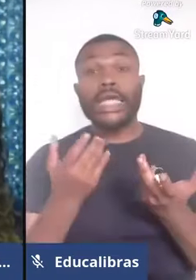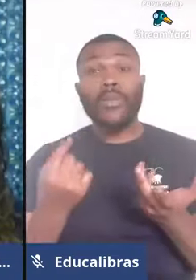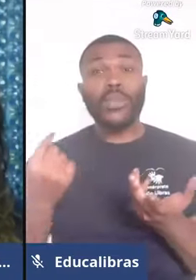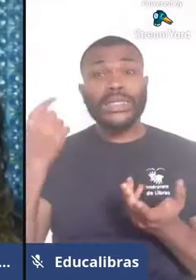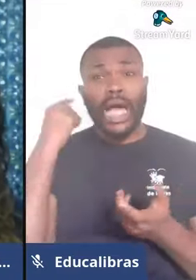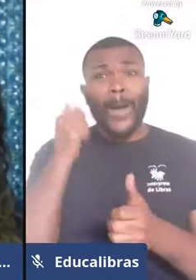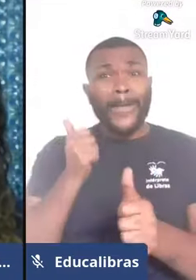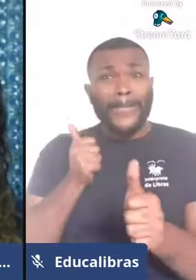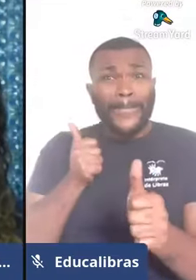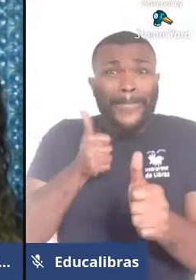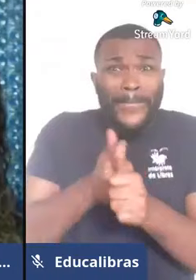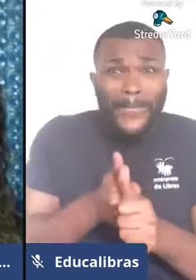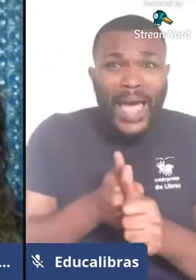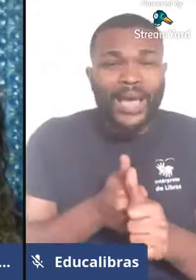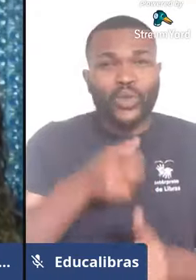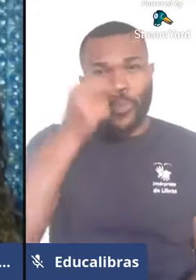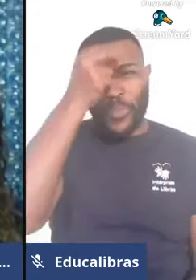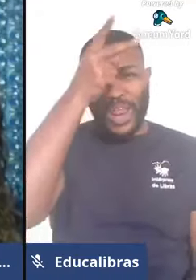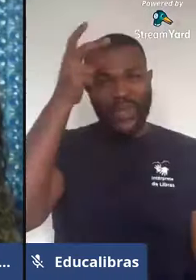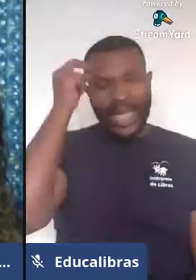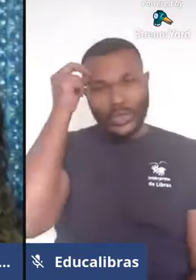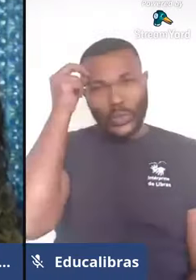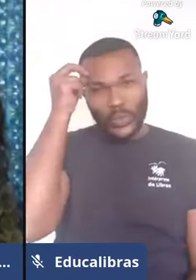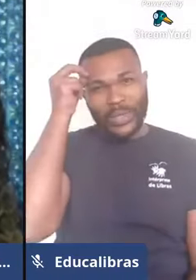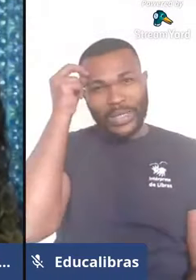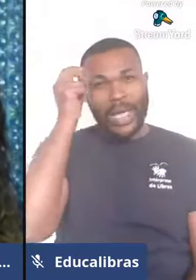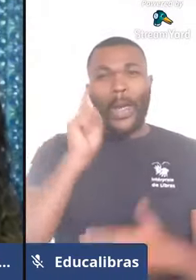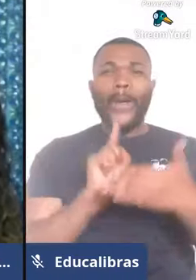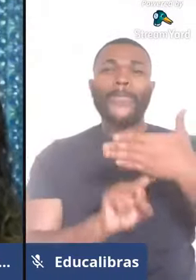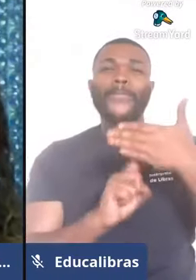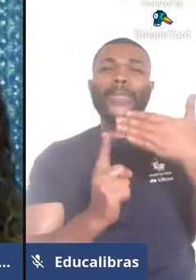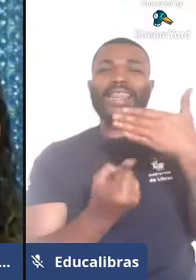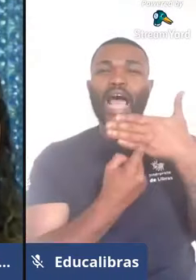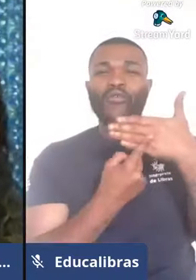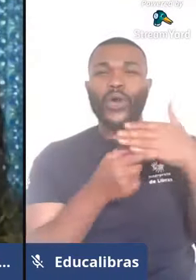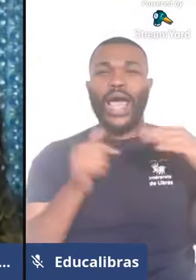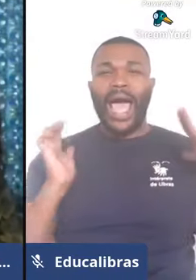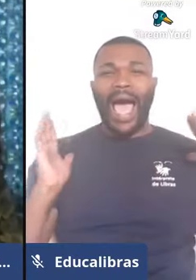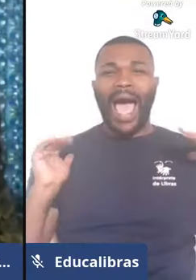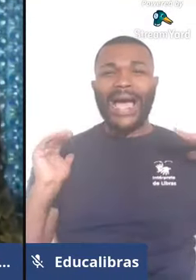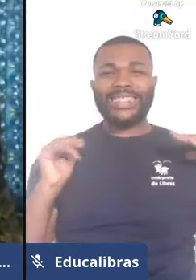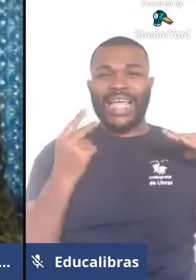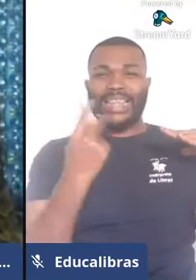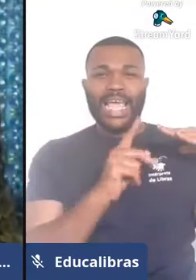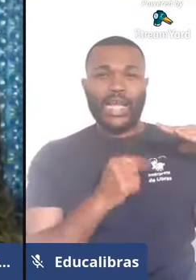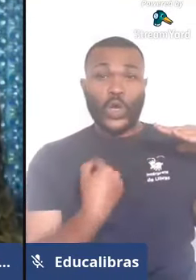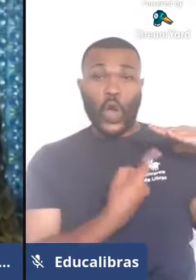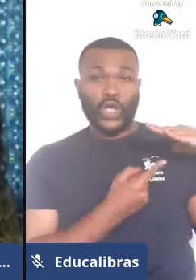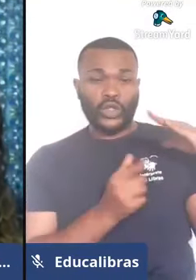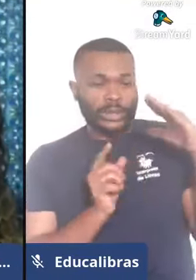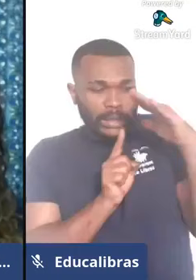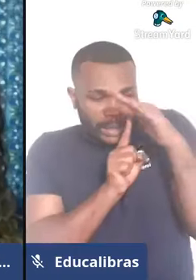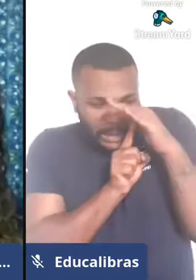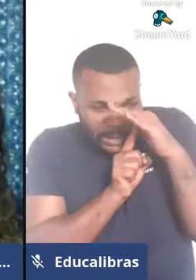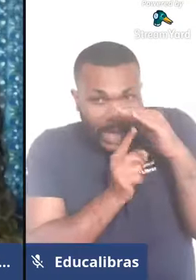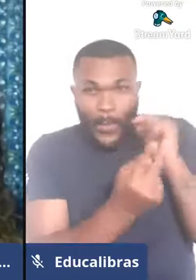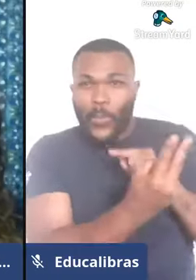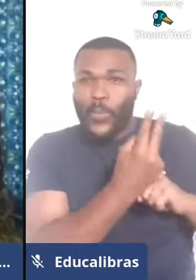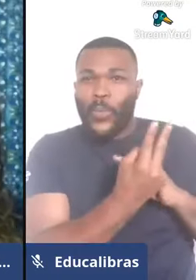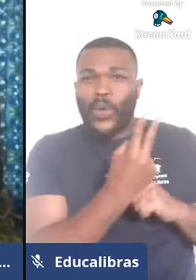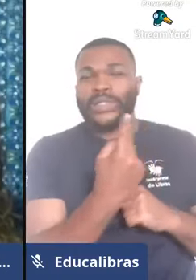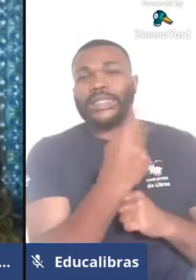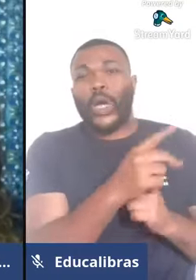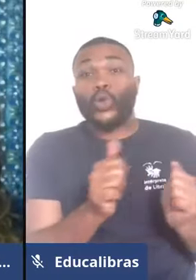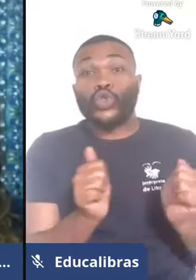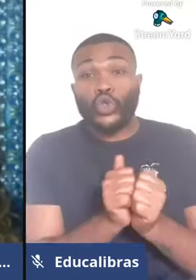da asa do prefeito, talvez, né? Seria essa a melhor metáfora. Por quê? Porque como a nossa secretaria não tinha orçamento e nosso